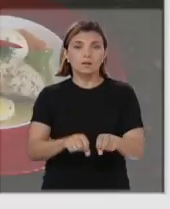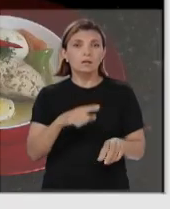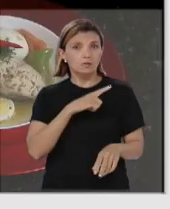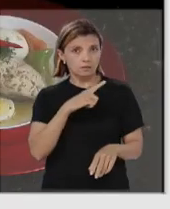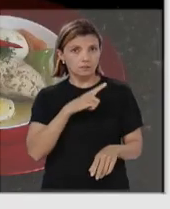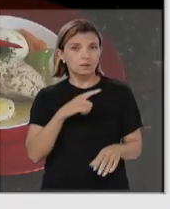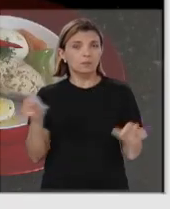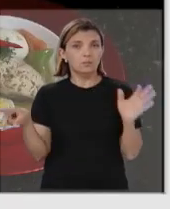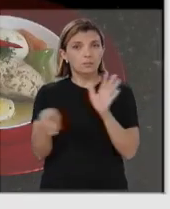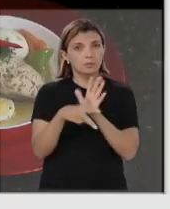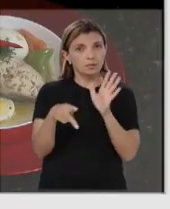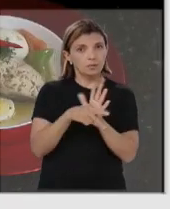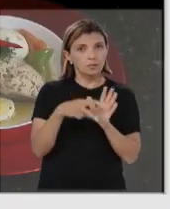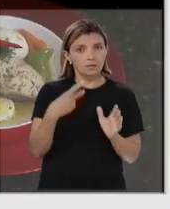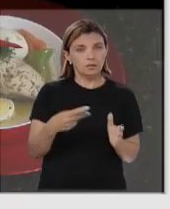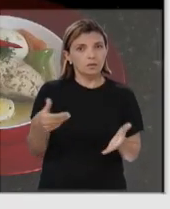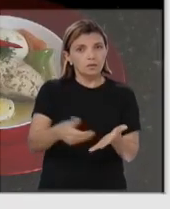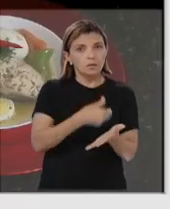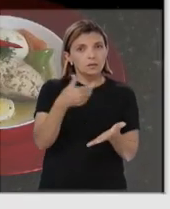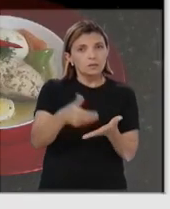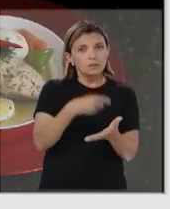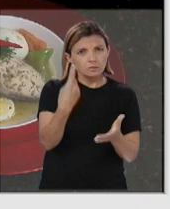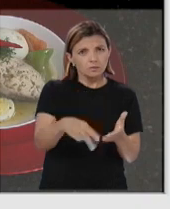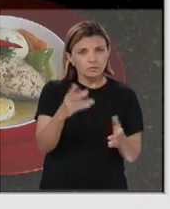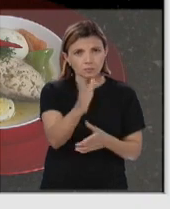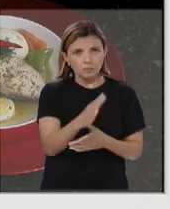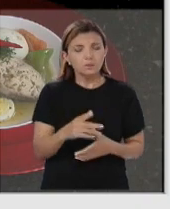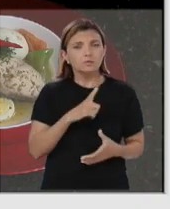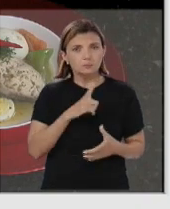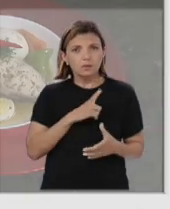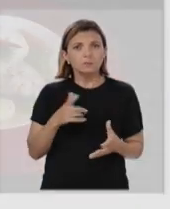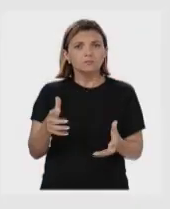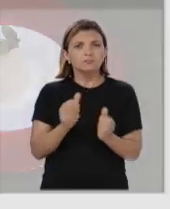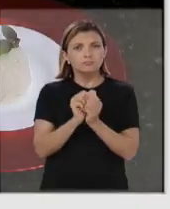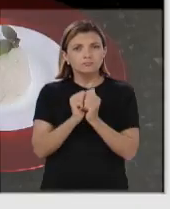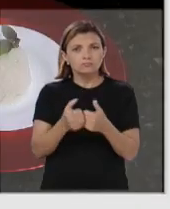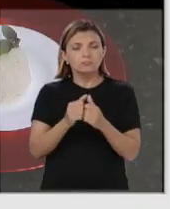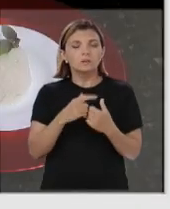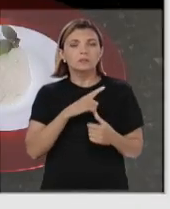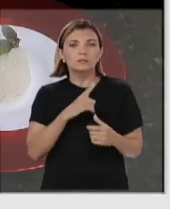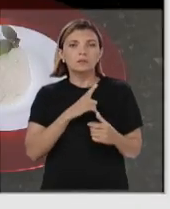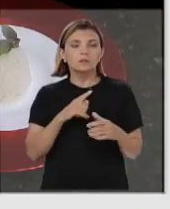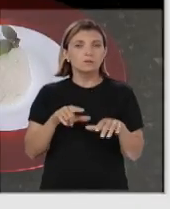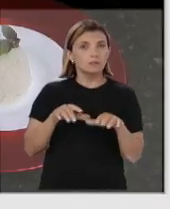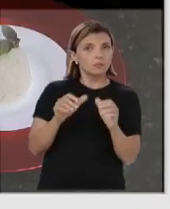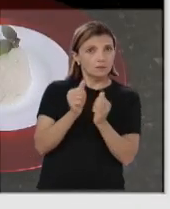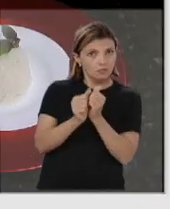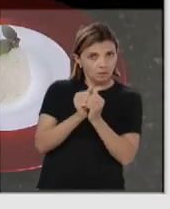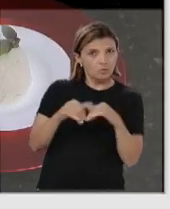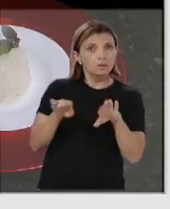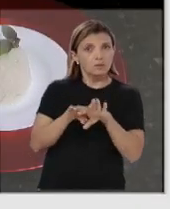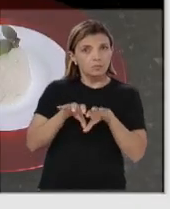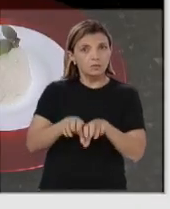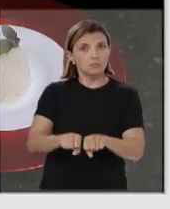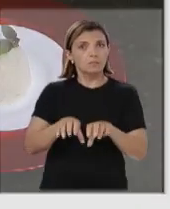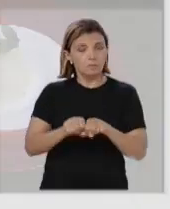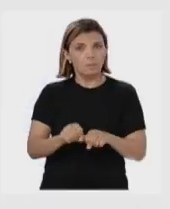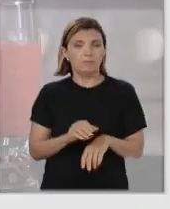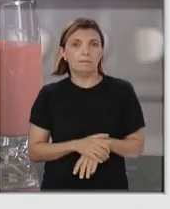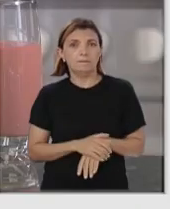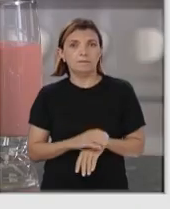Na caldeirada, são 18 gramas de carboidrato em cada porção. O arroz contribui com mais 28 gramas por